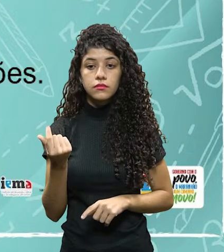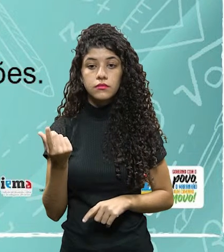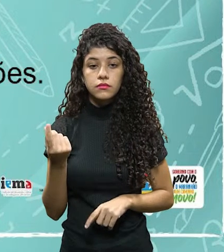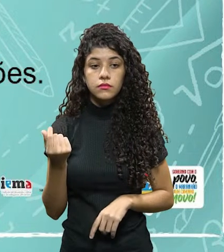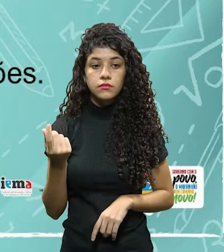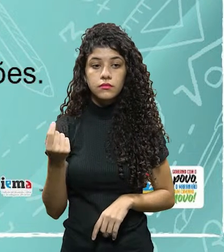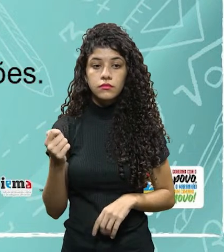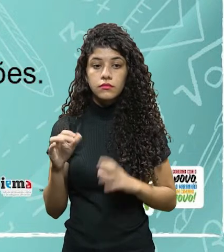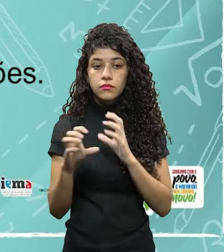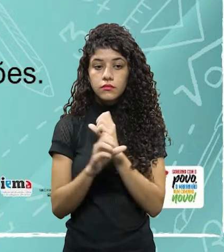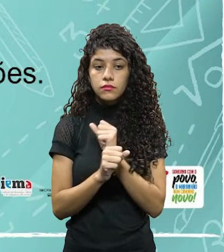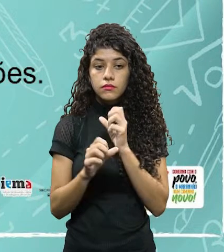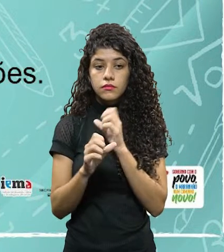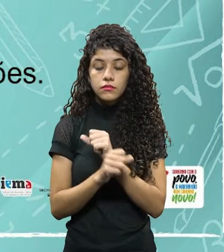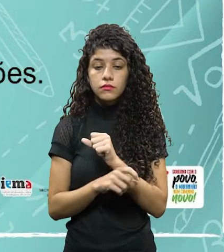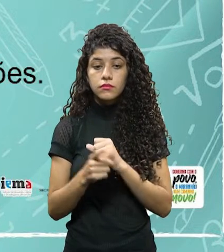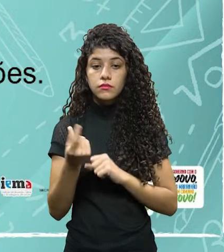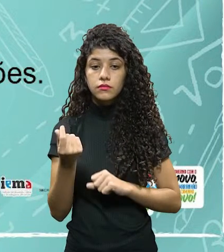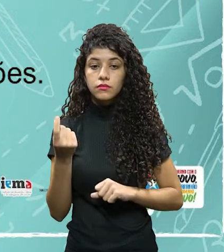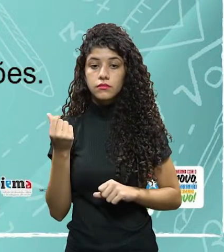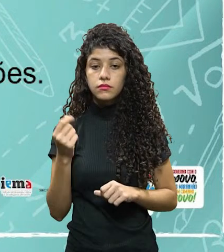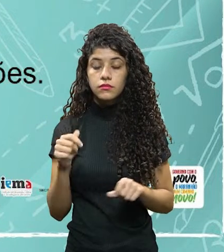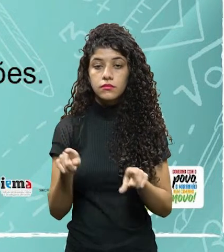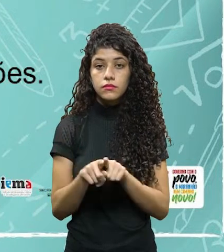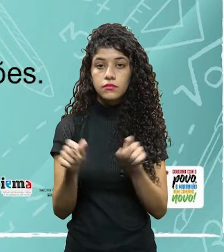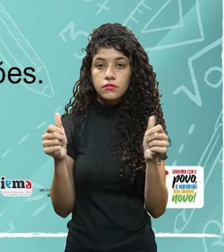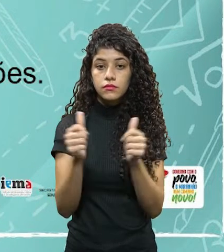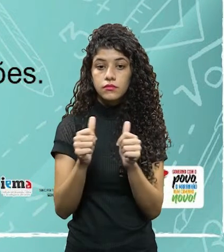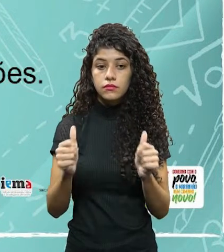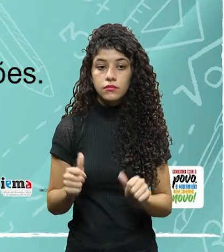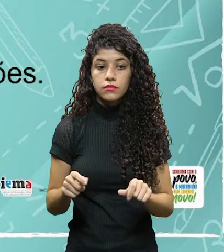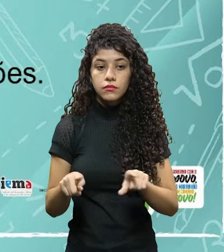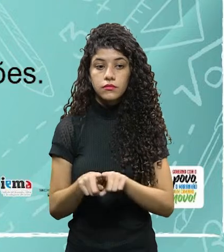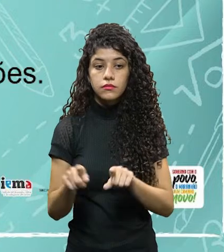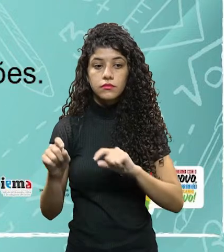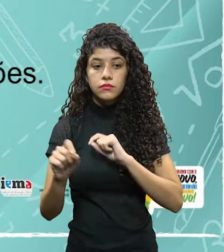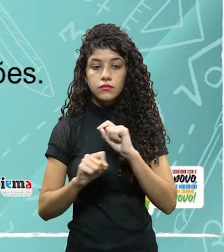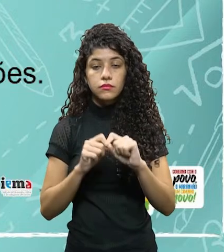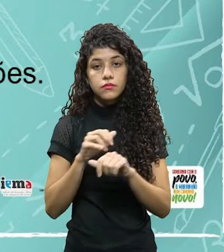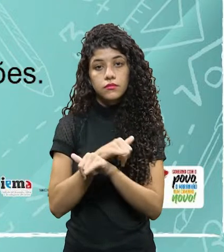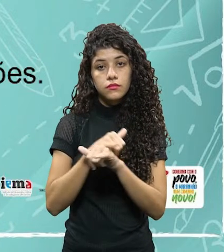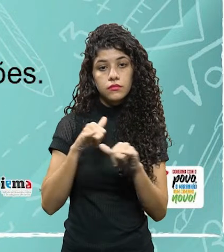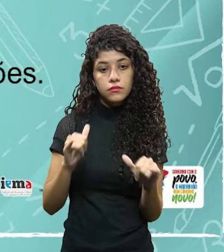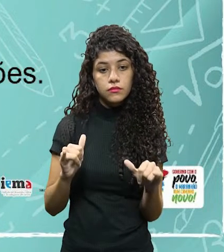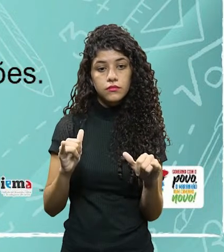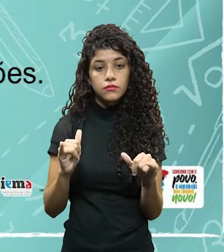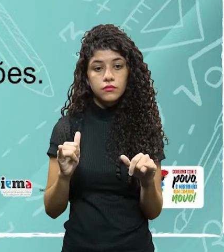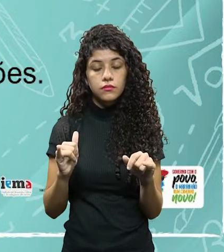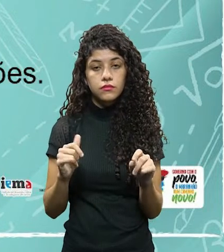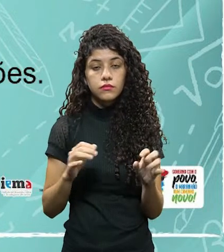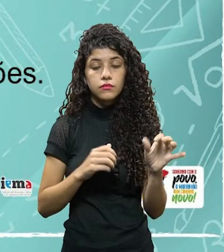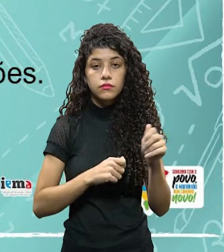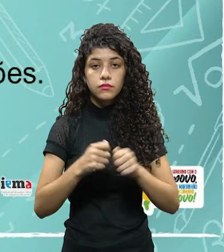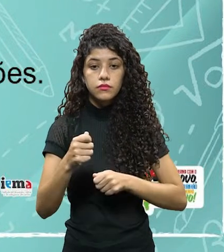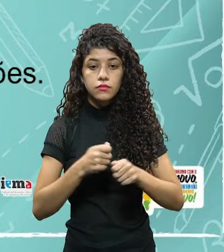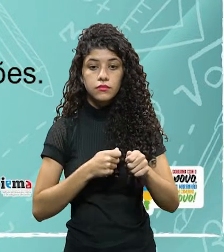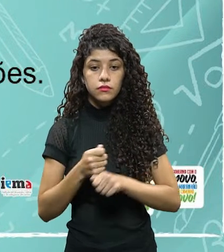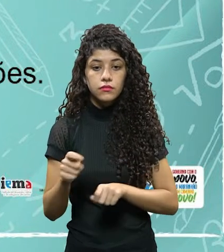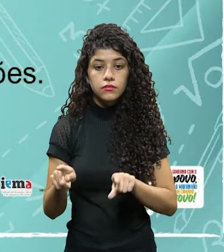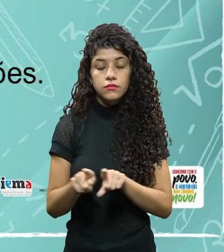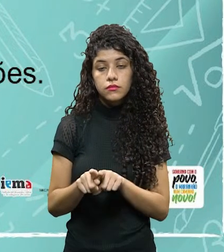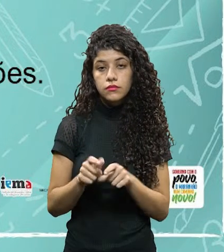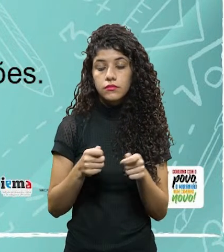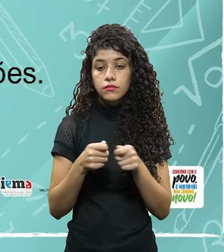para o cálculo de preço de venda e avaliação de estoque, fornecimento de informações à administração para o controle